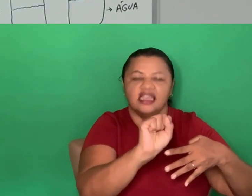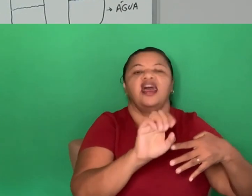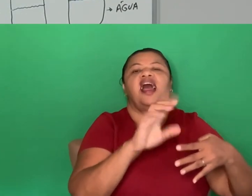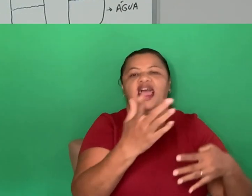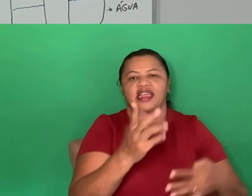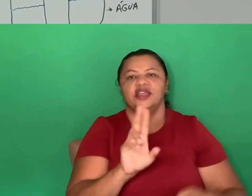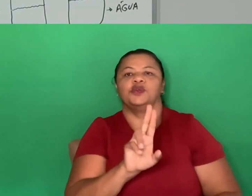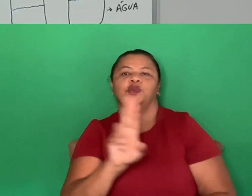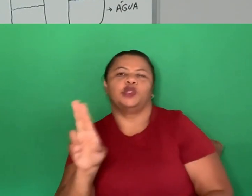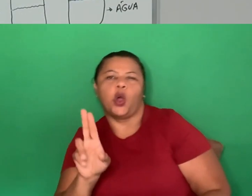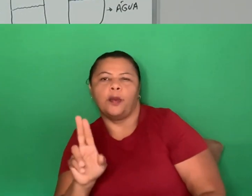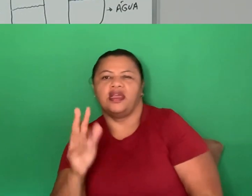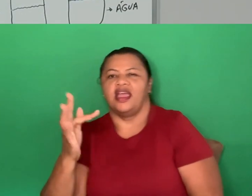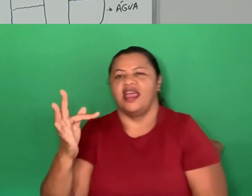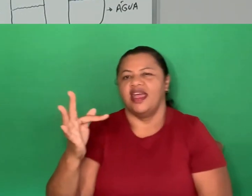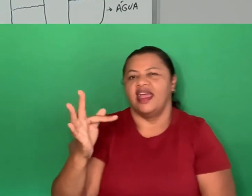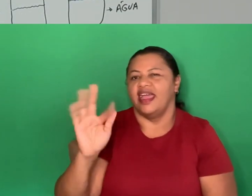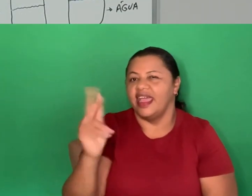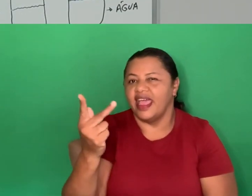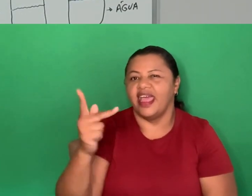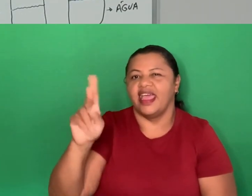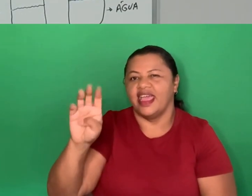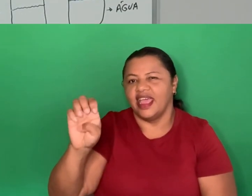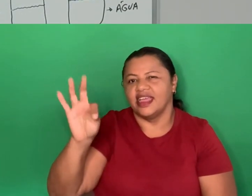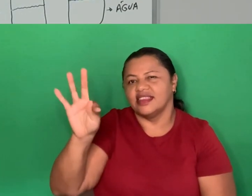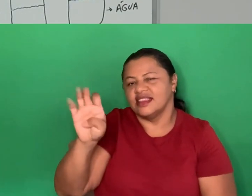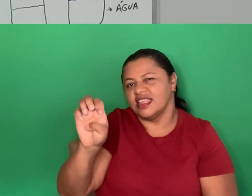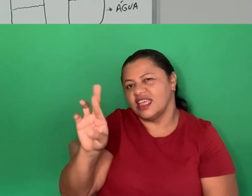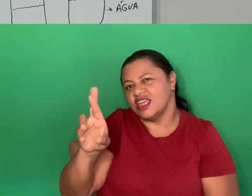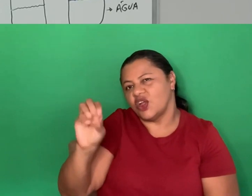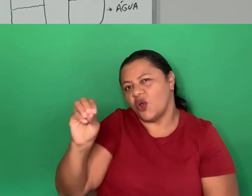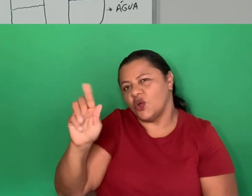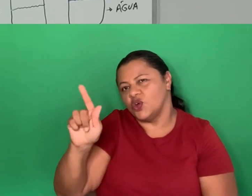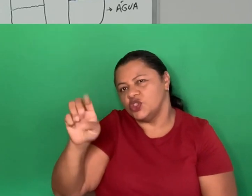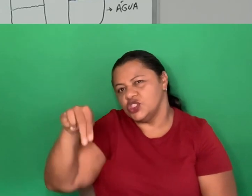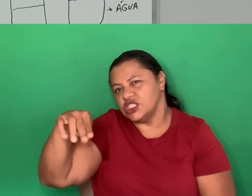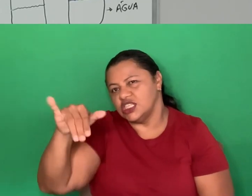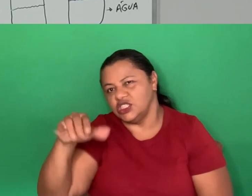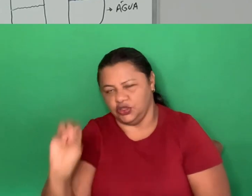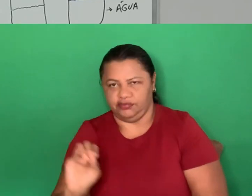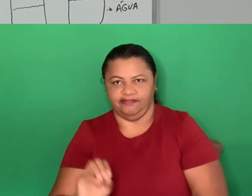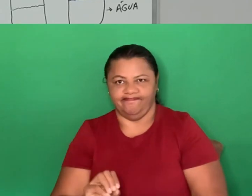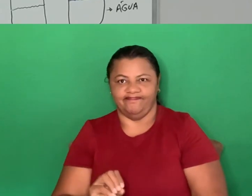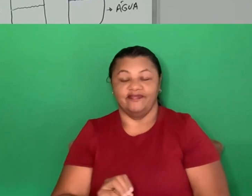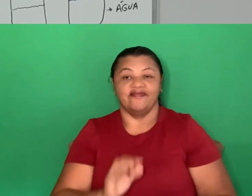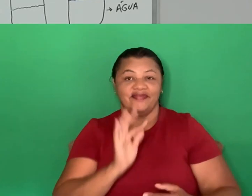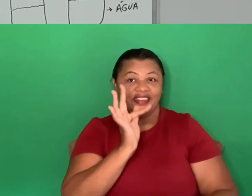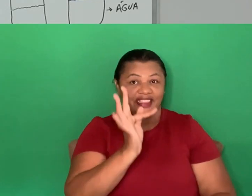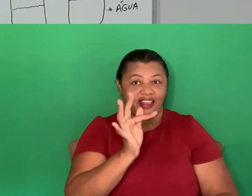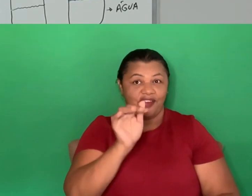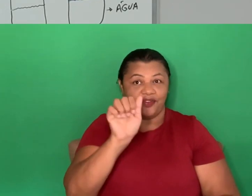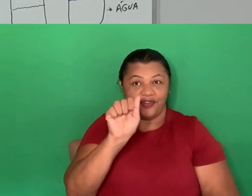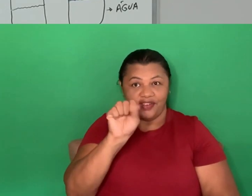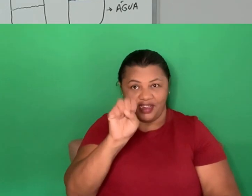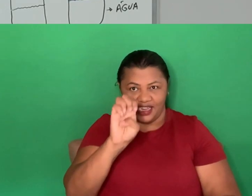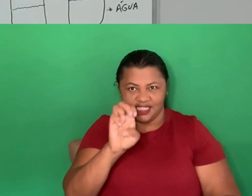diferentes. E nada tem a ver essa fase que nós estamos falando com o estado de agregação. Por exemplo, água e